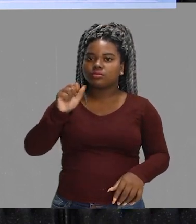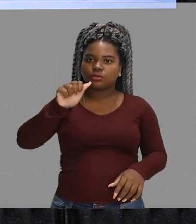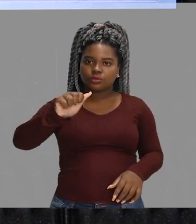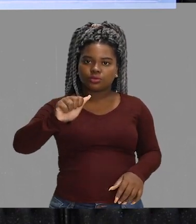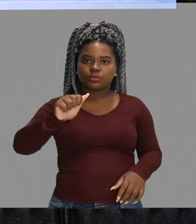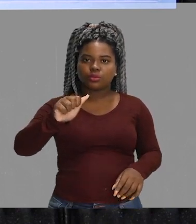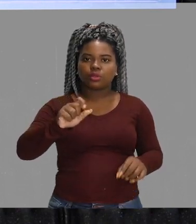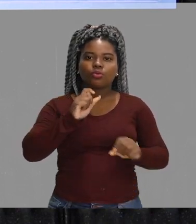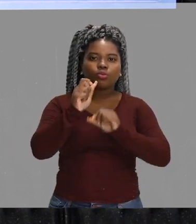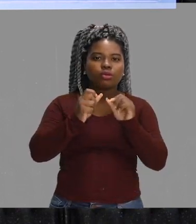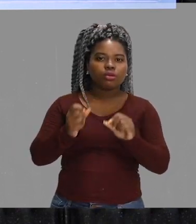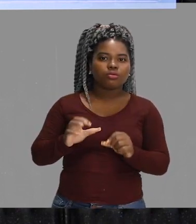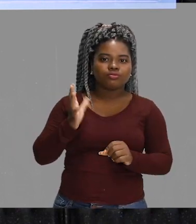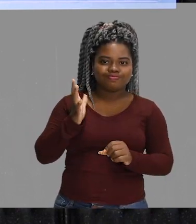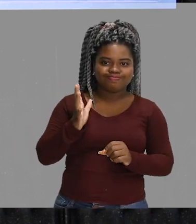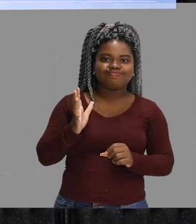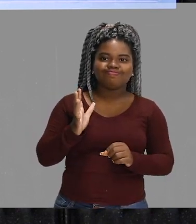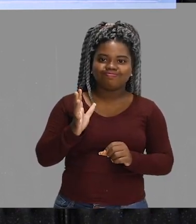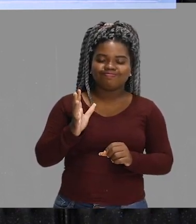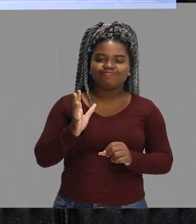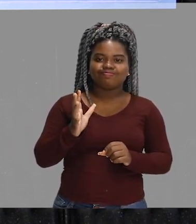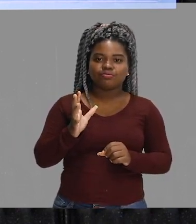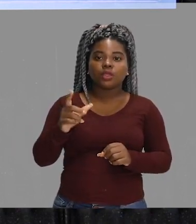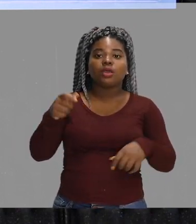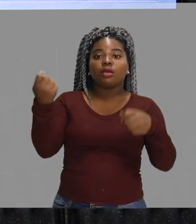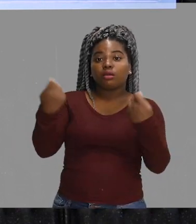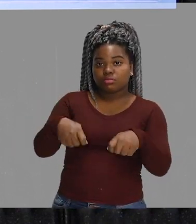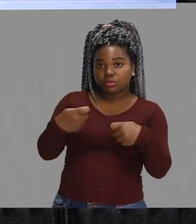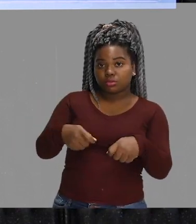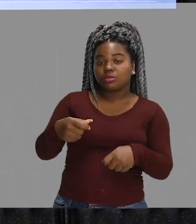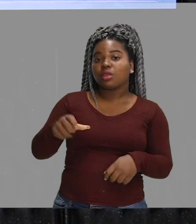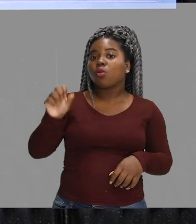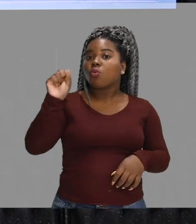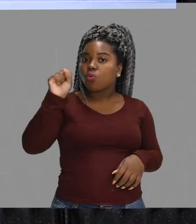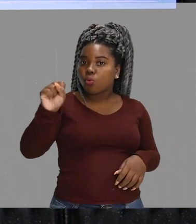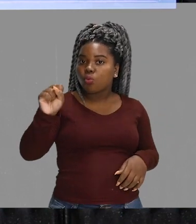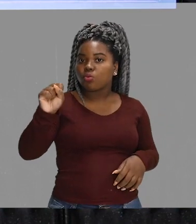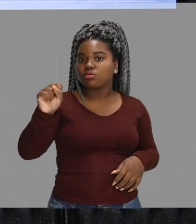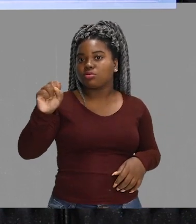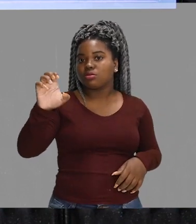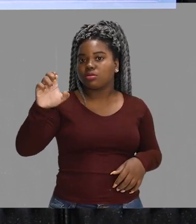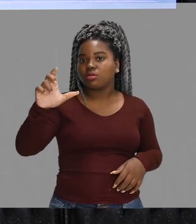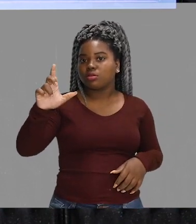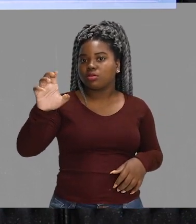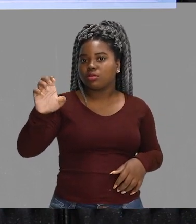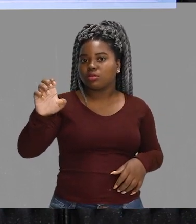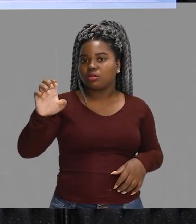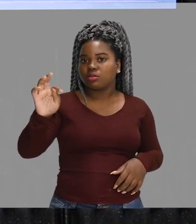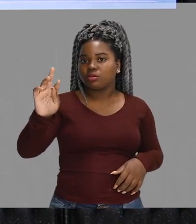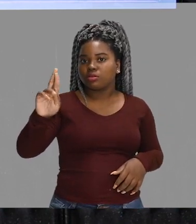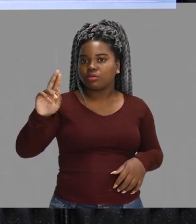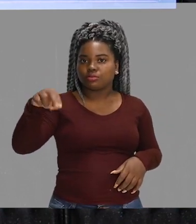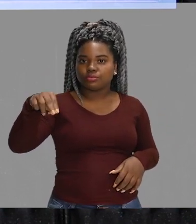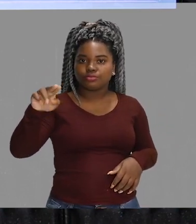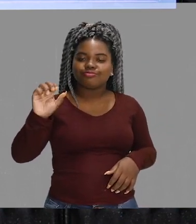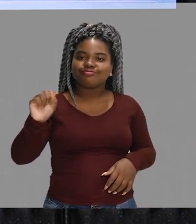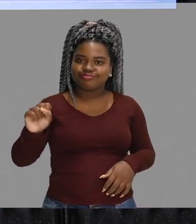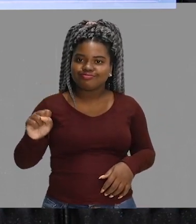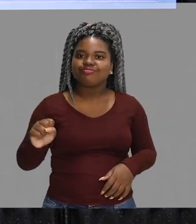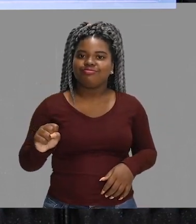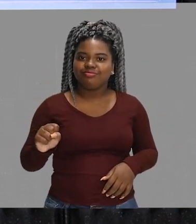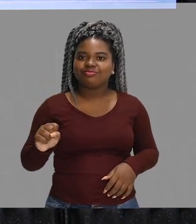apresentam características como um brilho, conduzem corrente elétrica com facilidade,